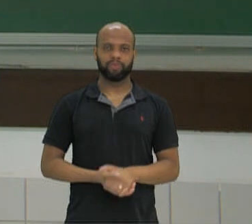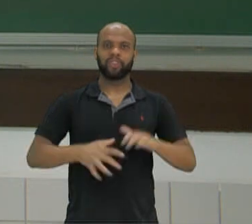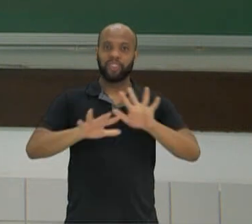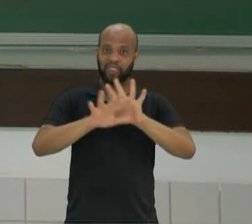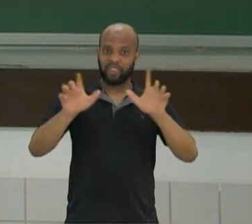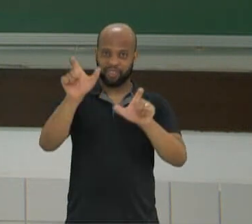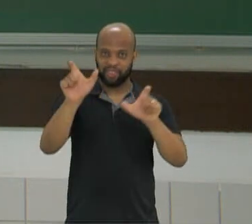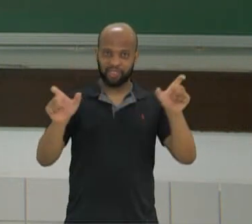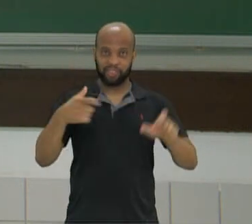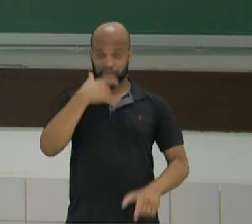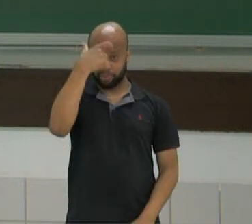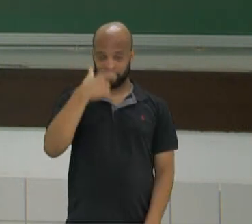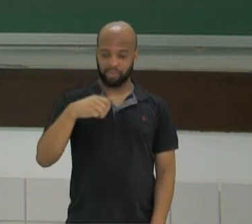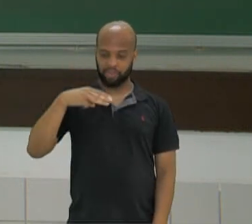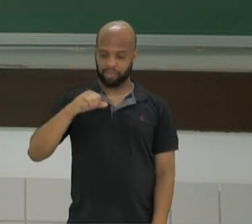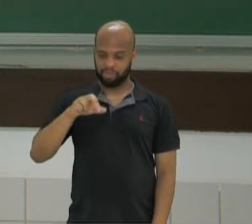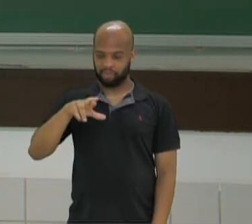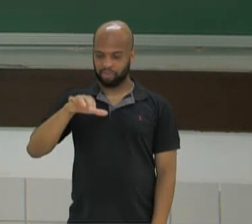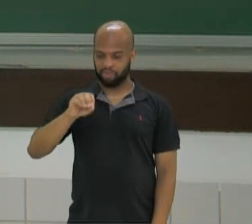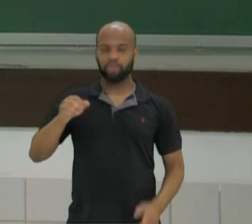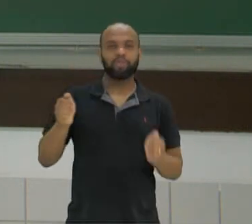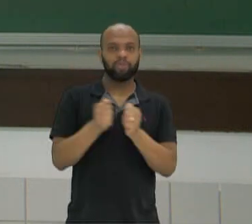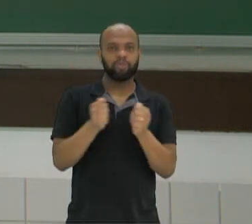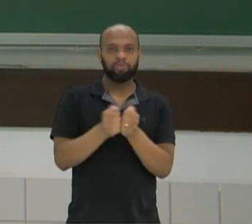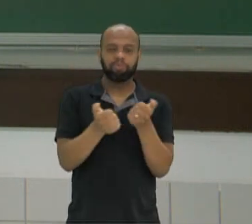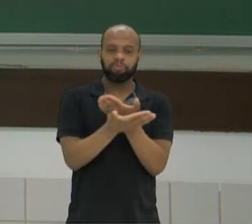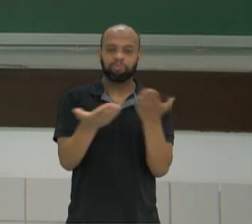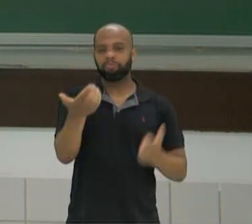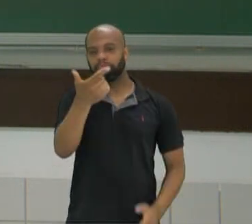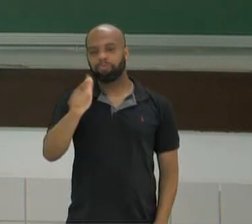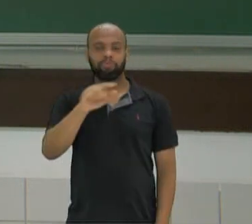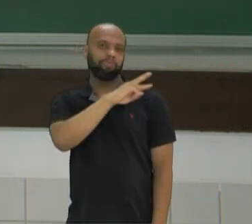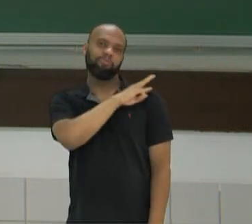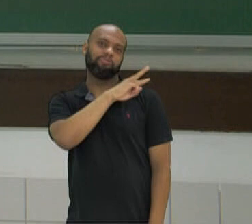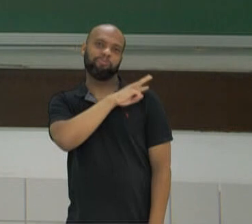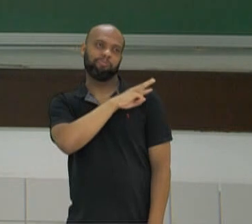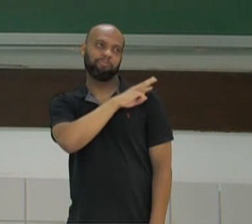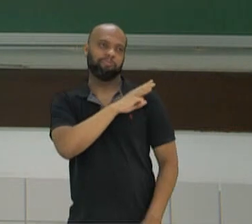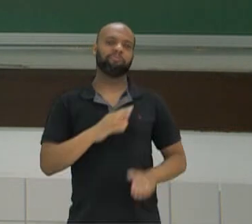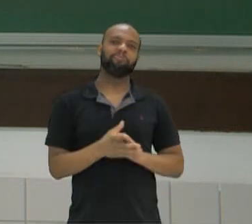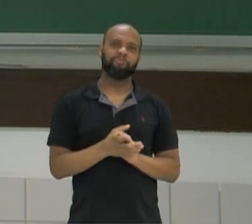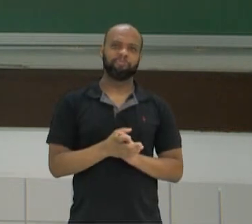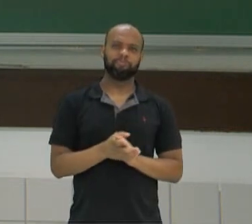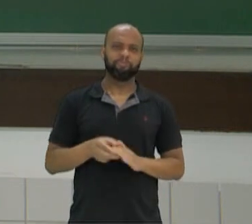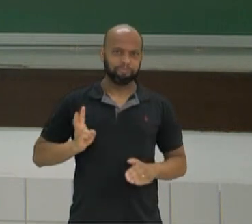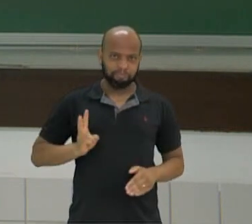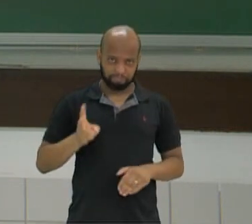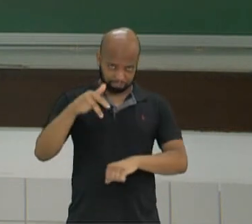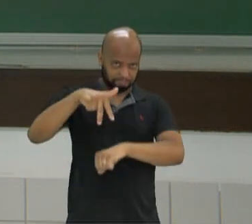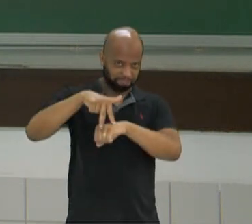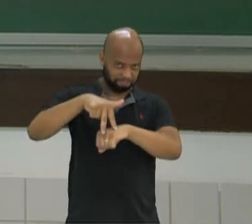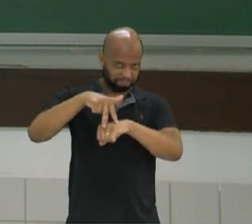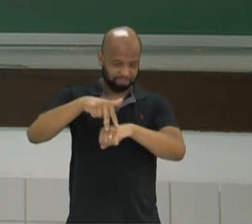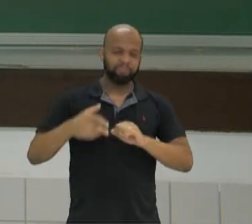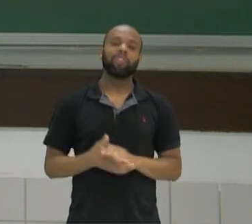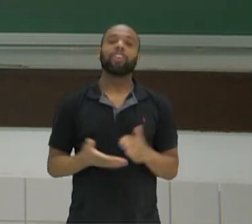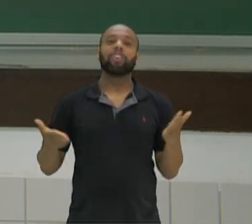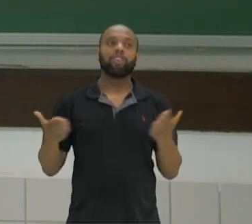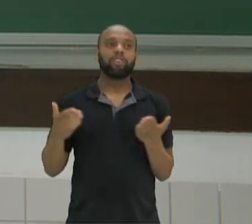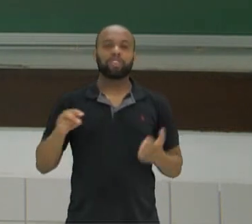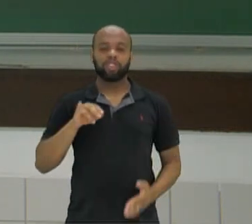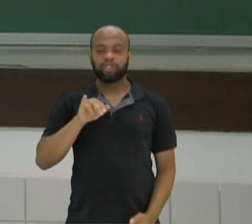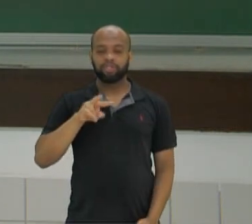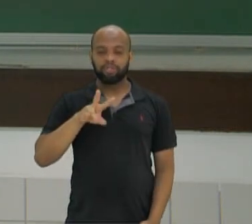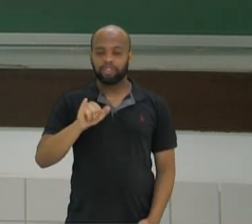Olá, turma. Professor Márcio com vocês novamente. Terceiro ano aí, firmes. O que nós vamos falar hoje